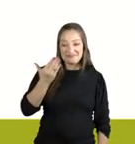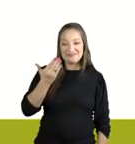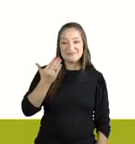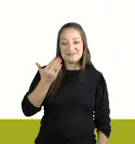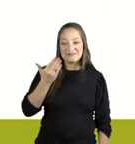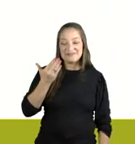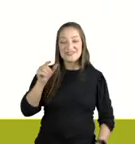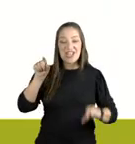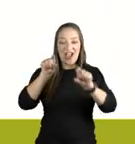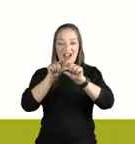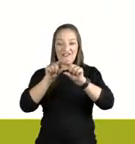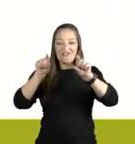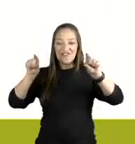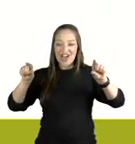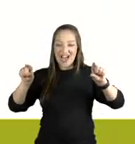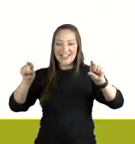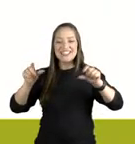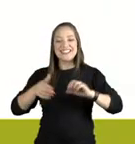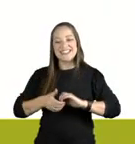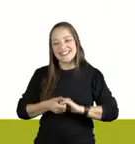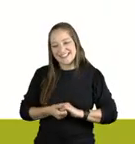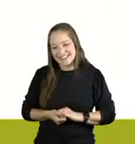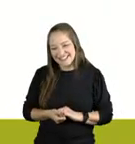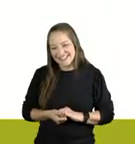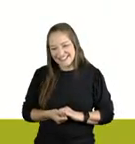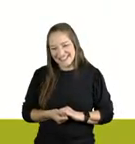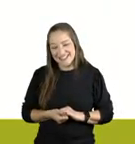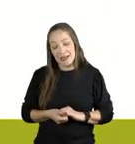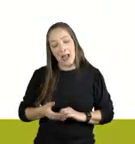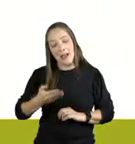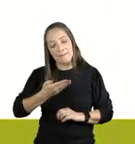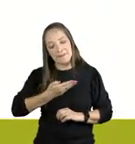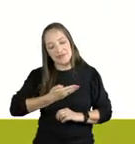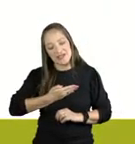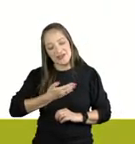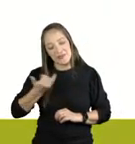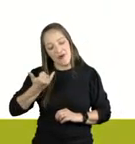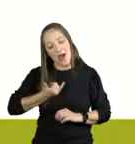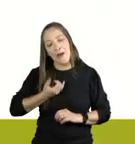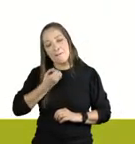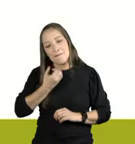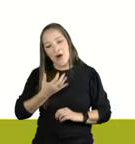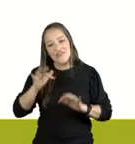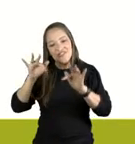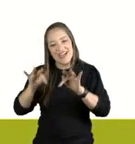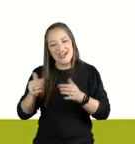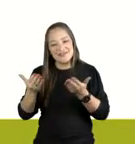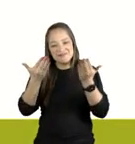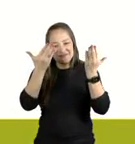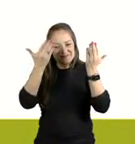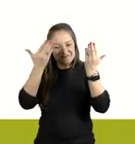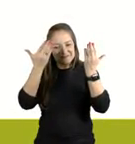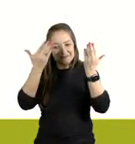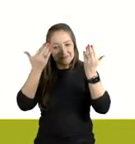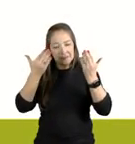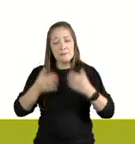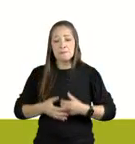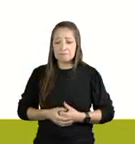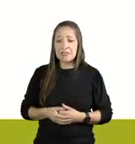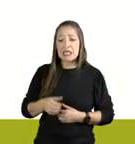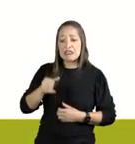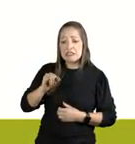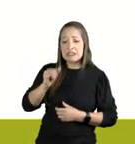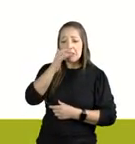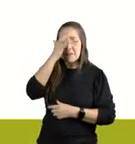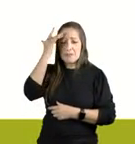de encerrar com uma frase clichê, um amigo meu falou que é bom, então vou encerrar assim. Alguém está sentado na sombra hoje